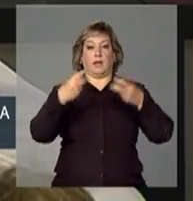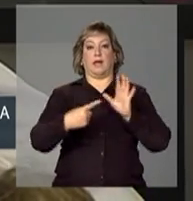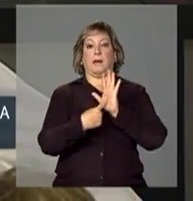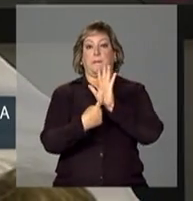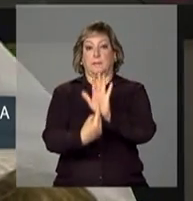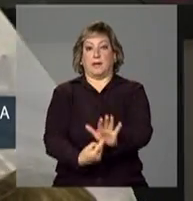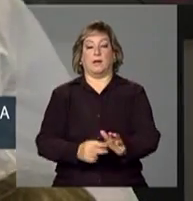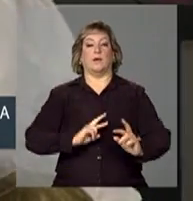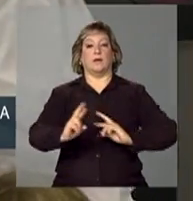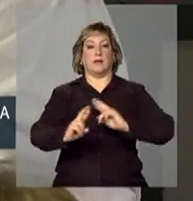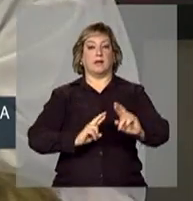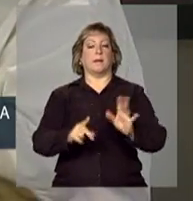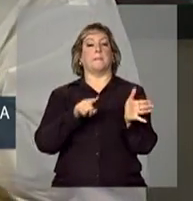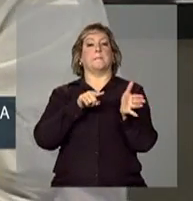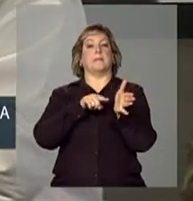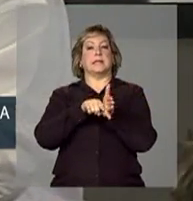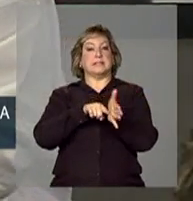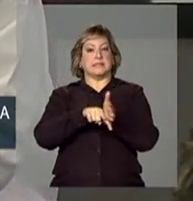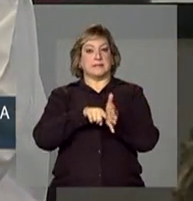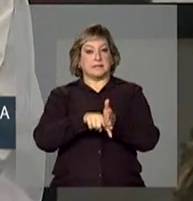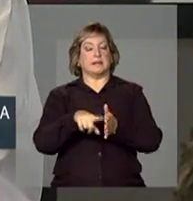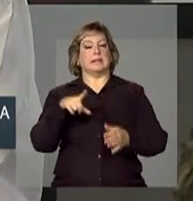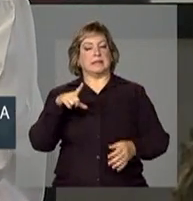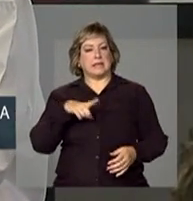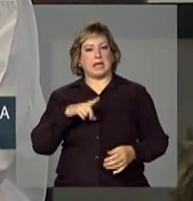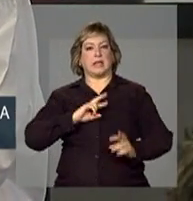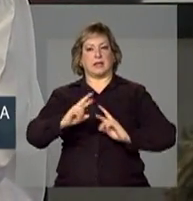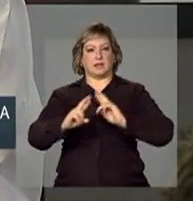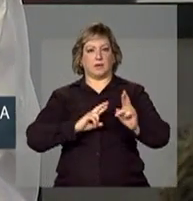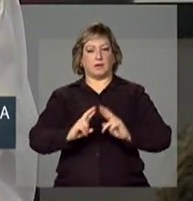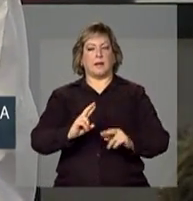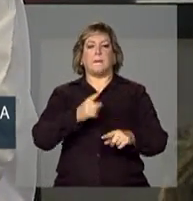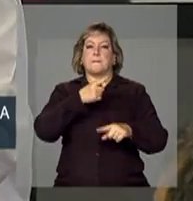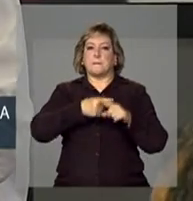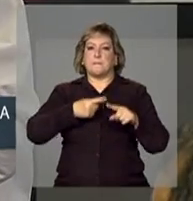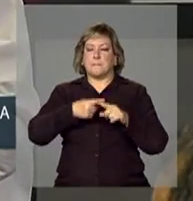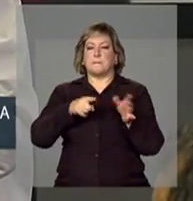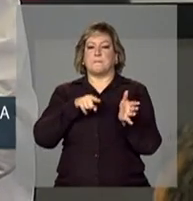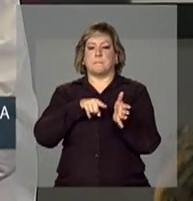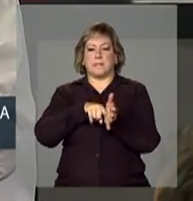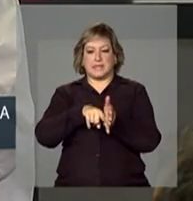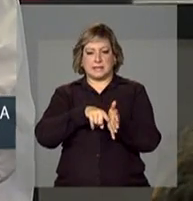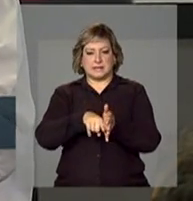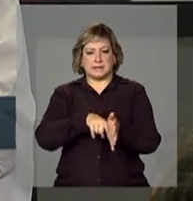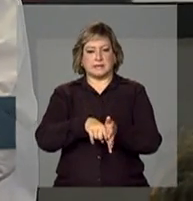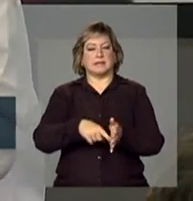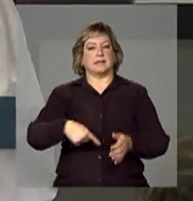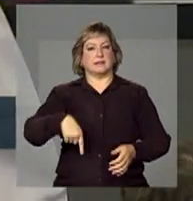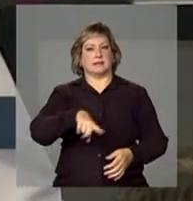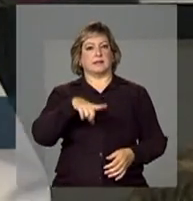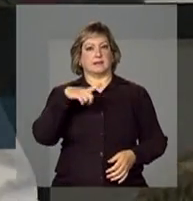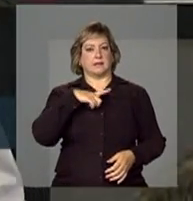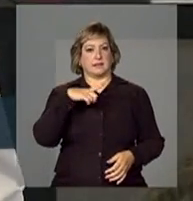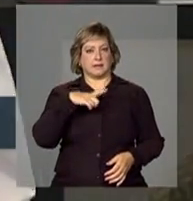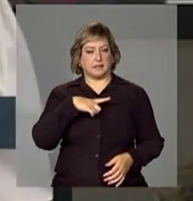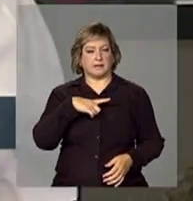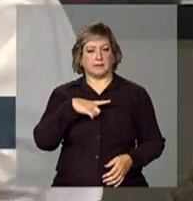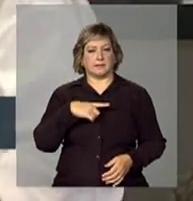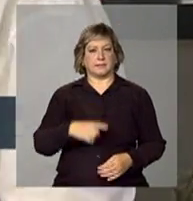pesquisa. São resultados parciais de pesquisa. são resultados parciais,